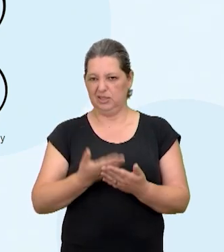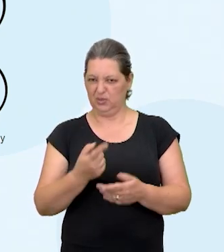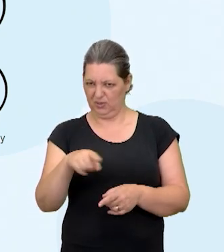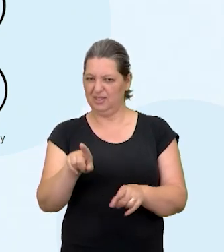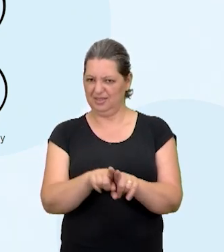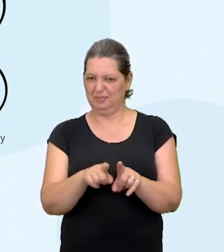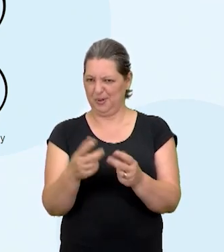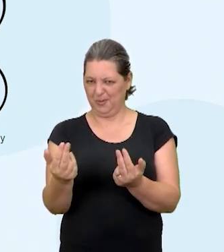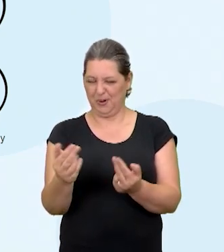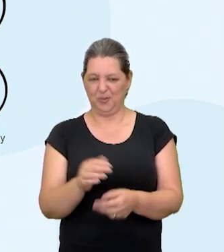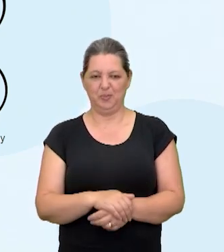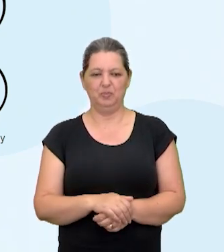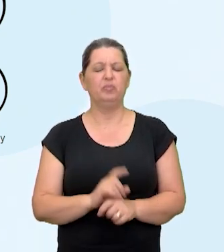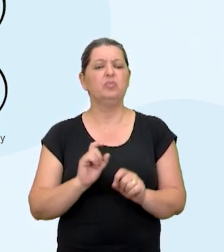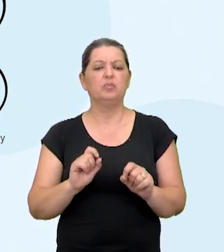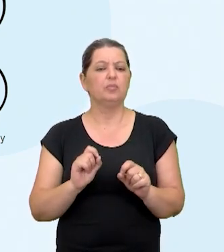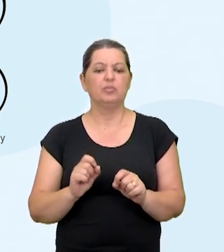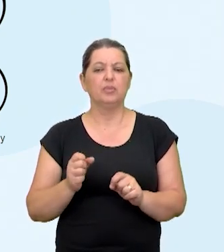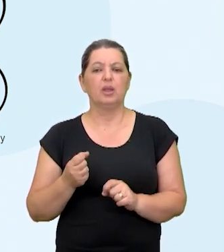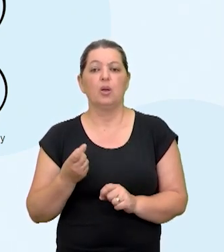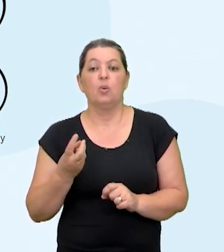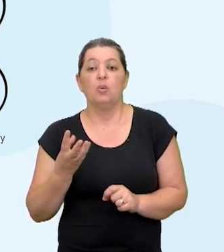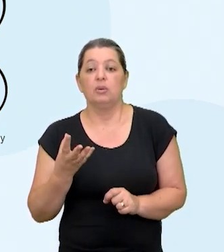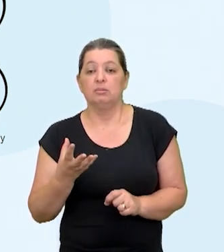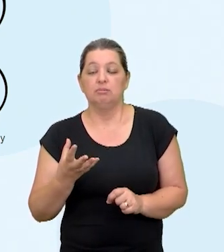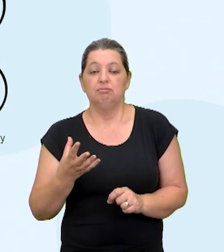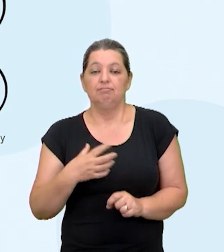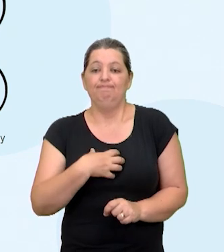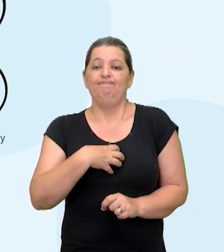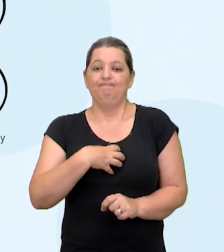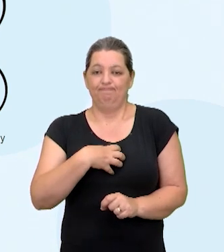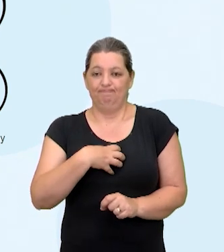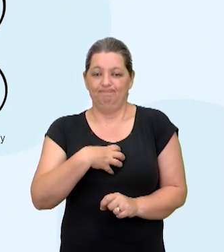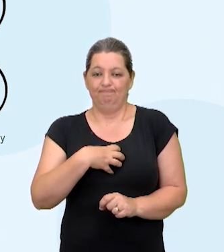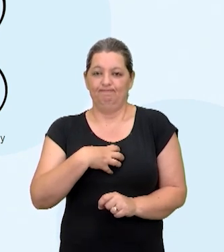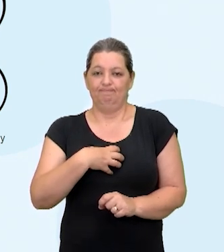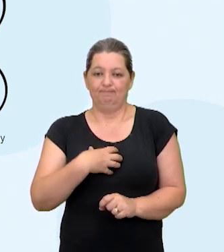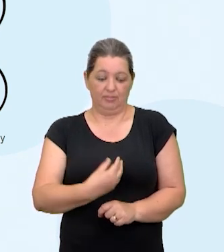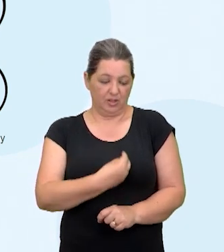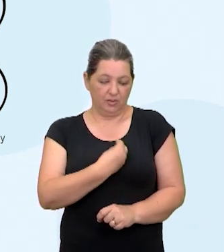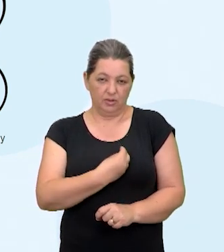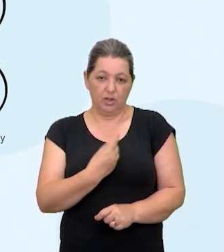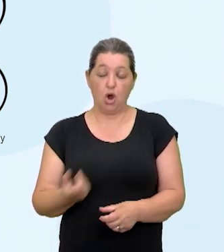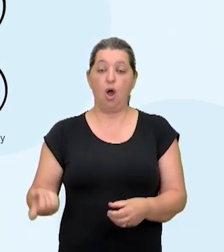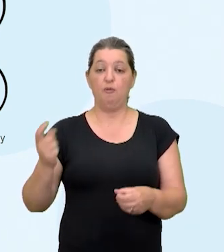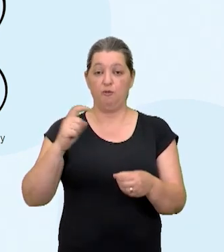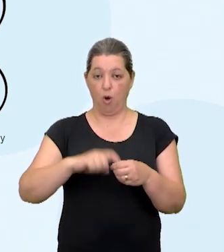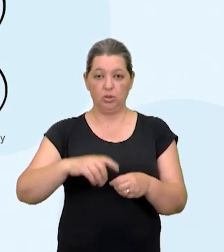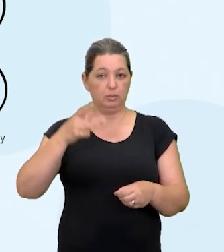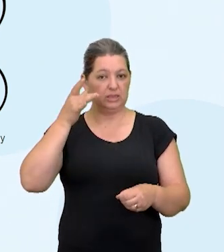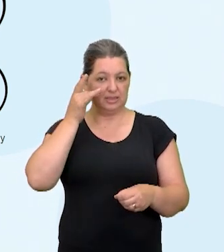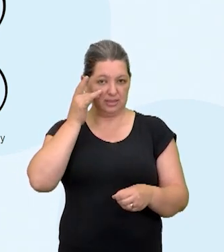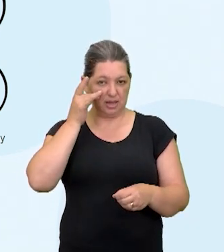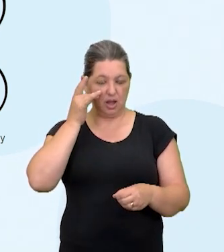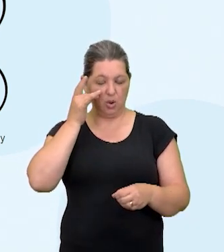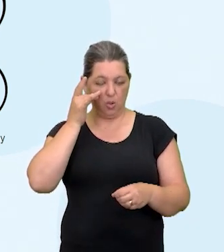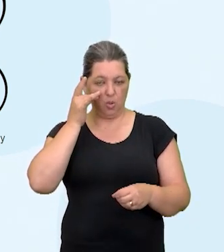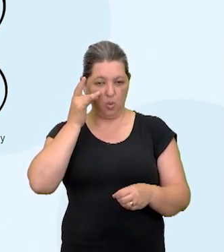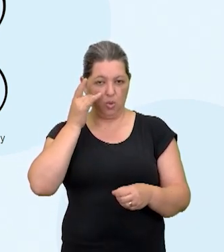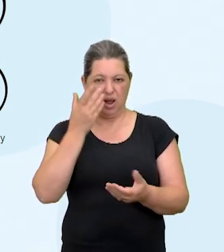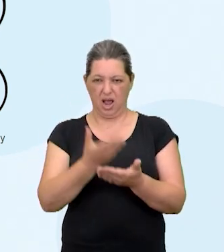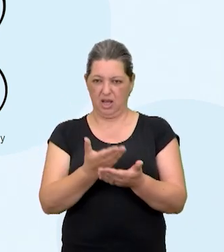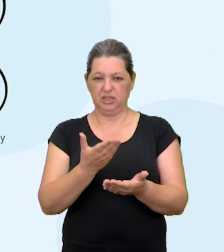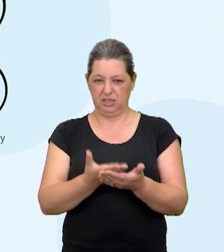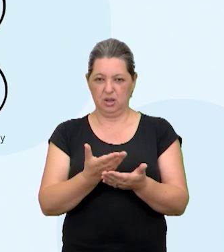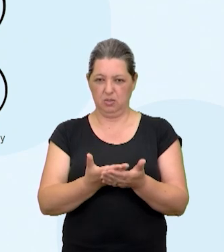conversar. Quais sentimentos vocês têm vivenciado com a volta presencial às